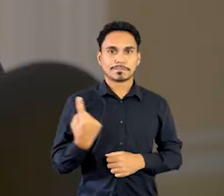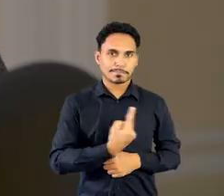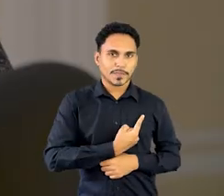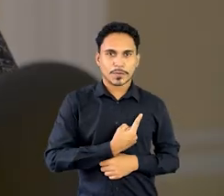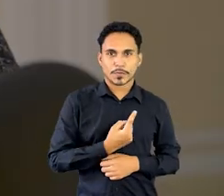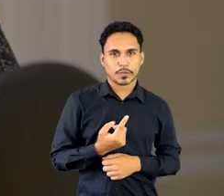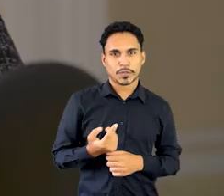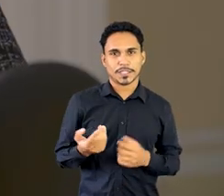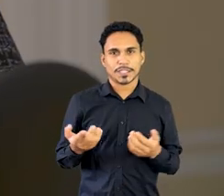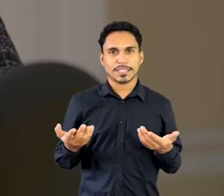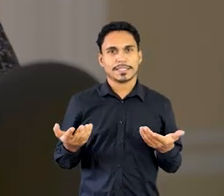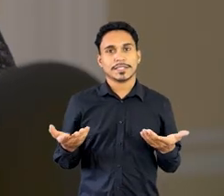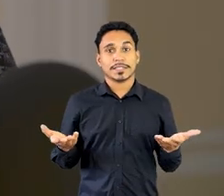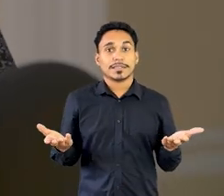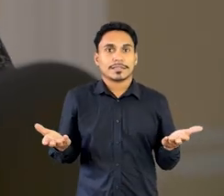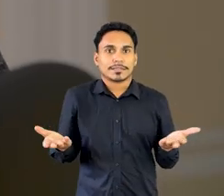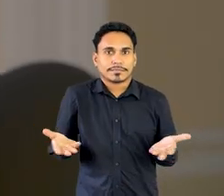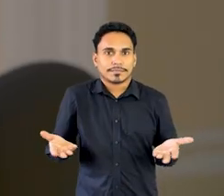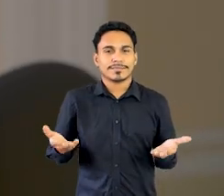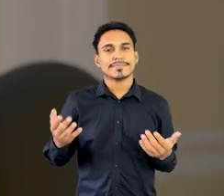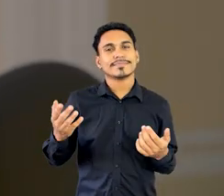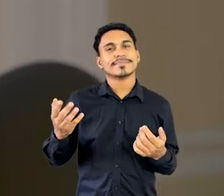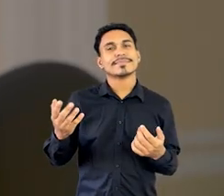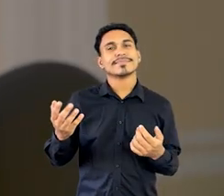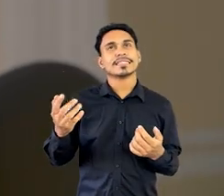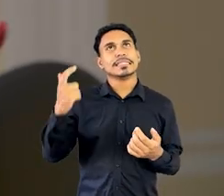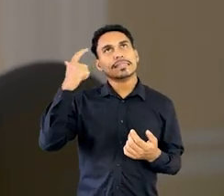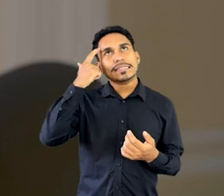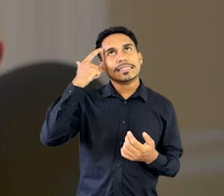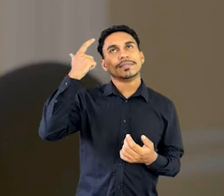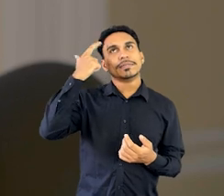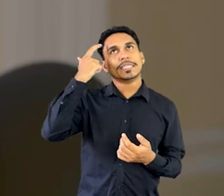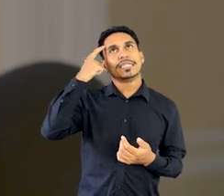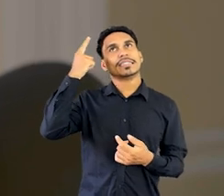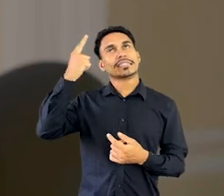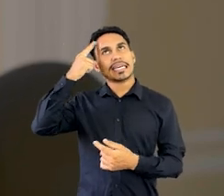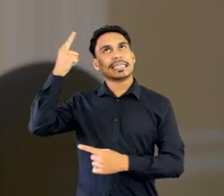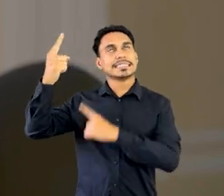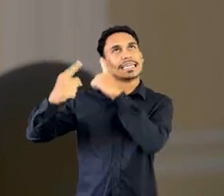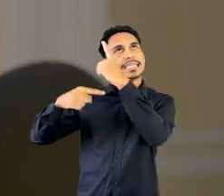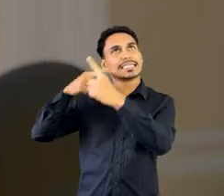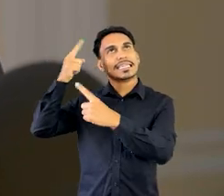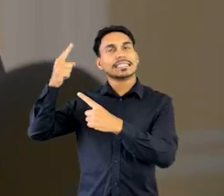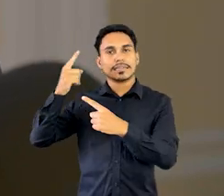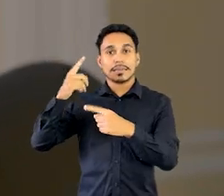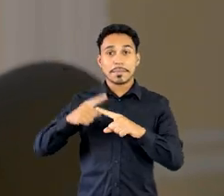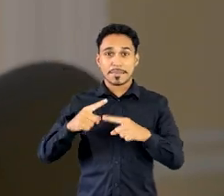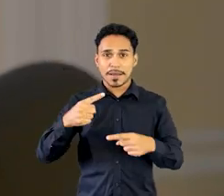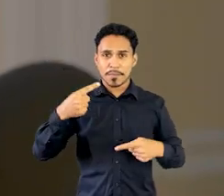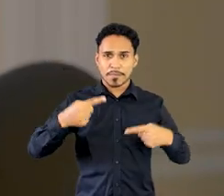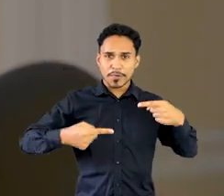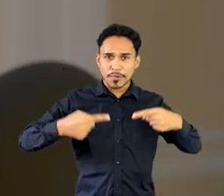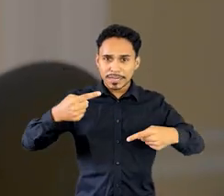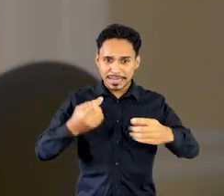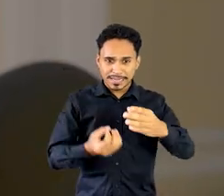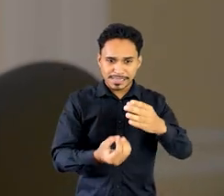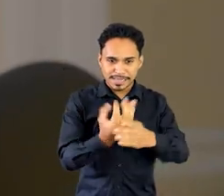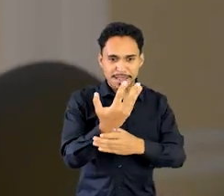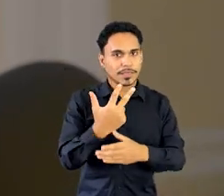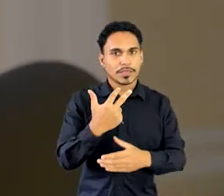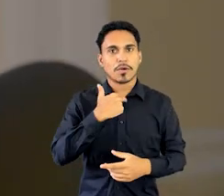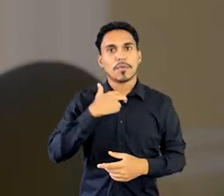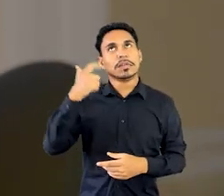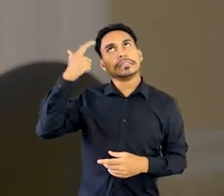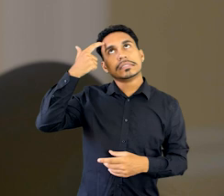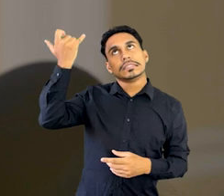questão a gente não faz também e a gente tava falando aqui que às vezes a gente Escuta as vozes da nossa cabeça né mas para fazer política a gente não